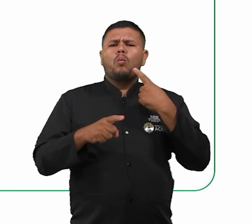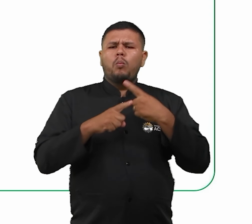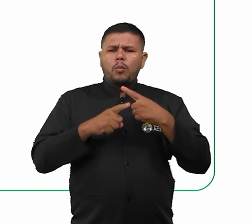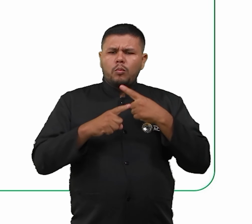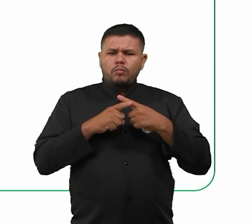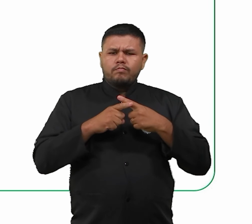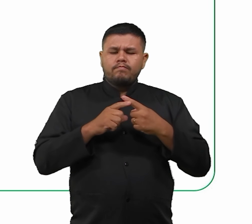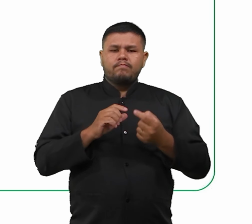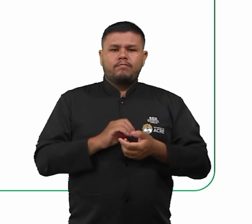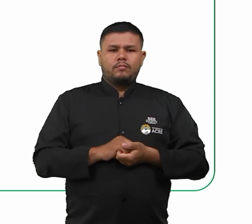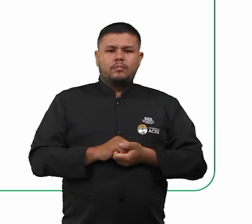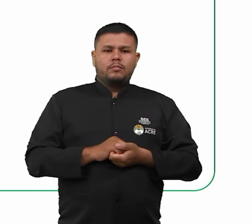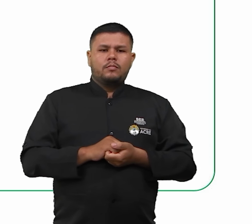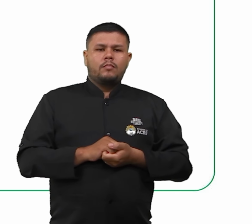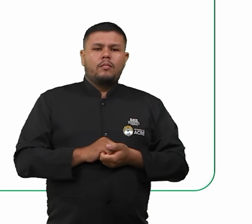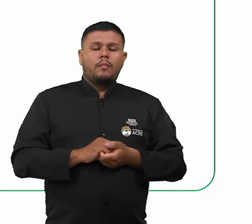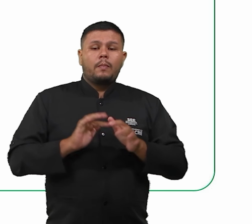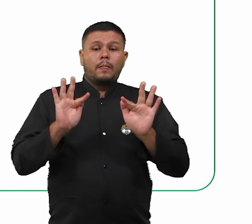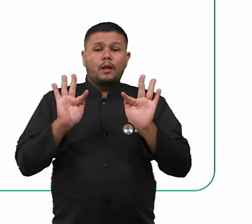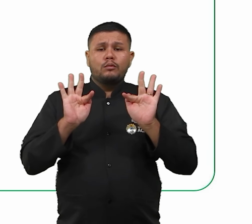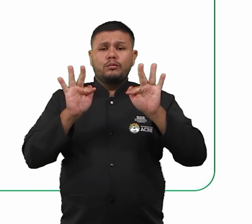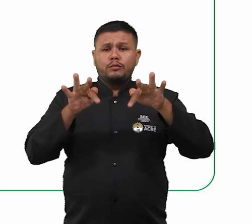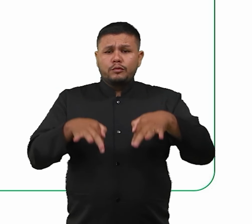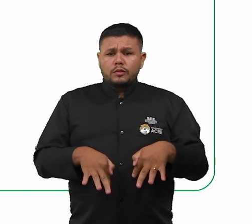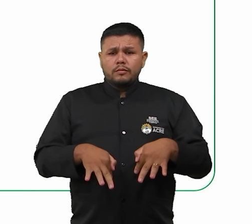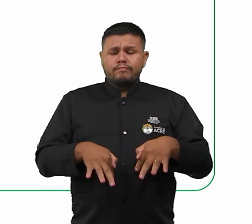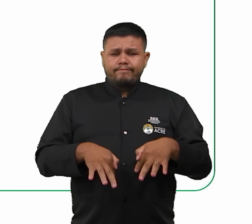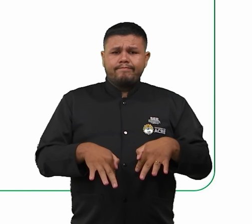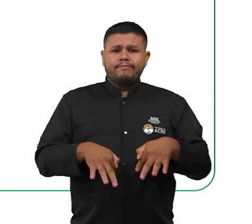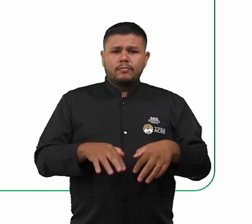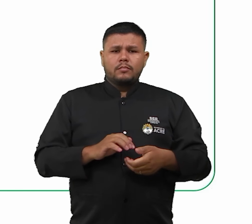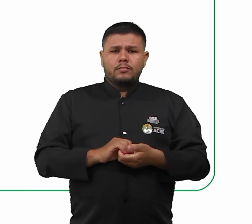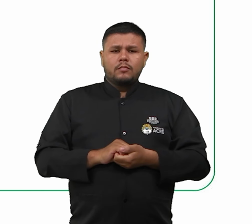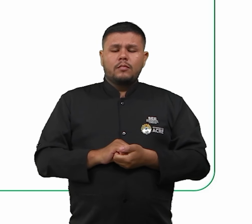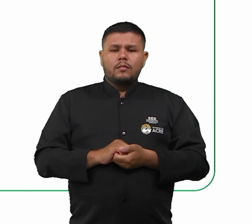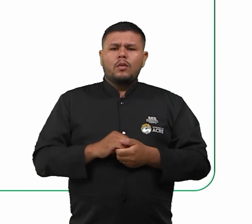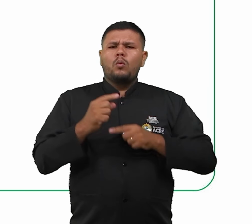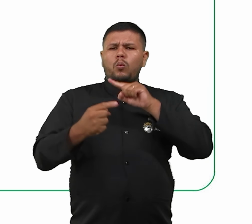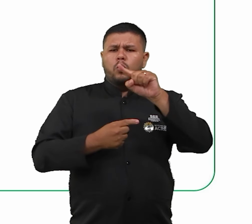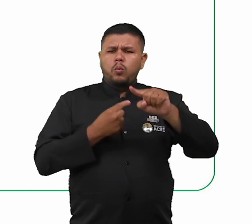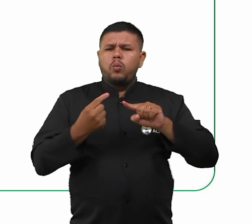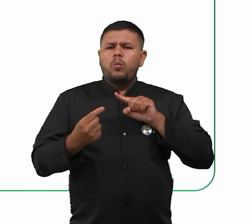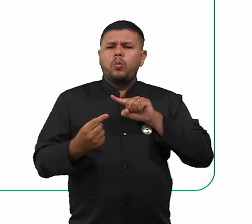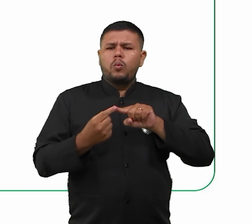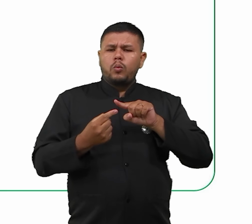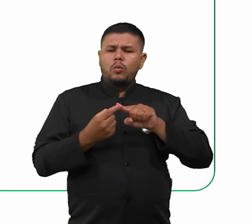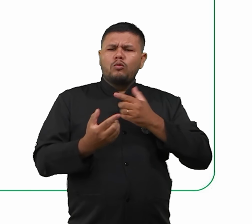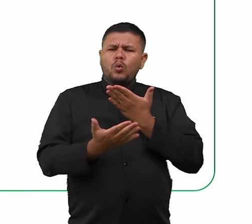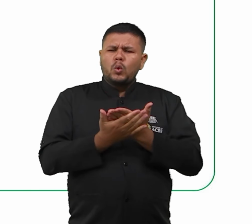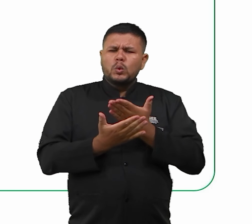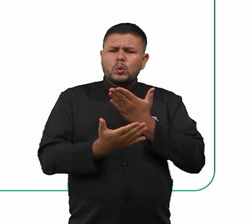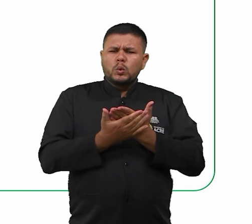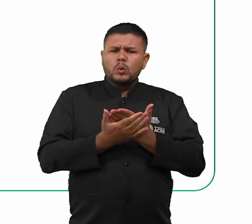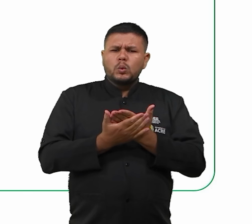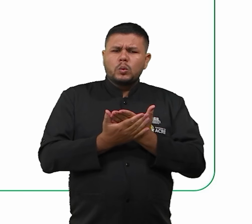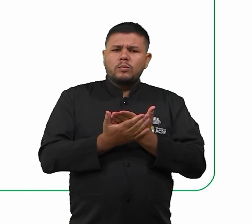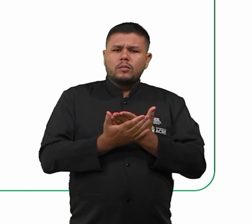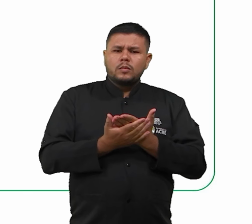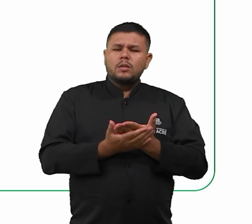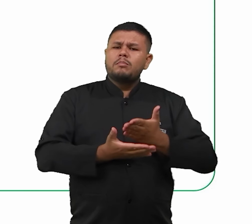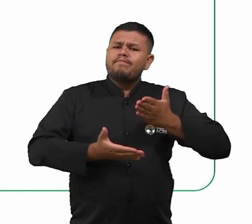porque. Final traz uma ideia de finalidade, objetivo. Estudei muito para que